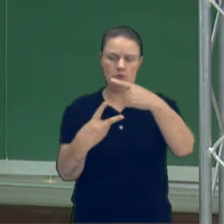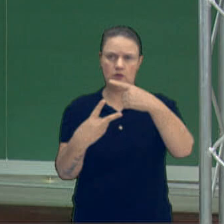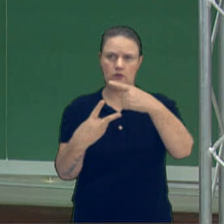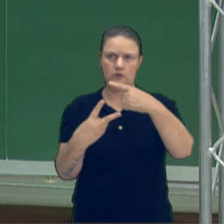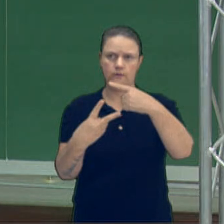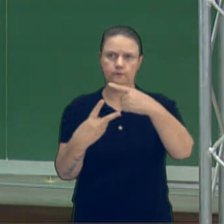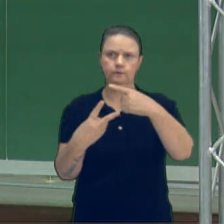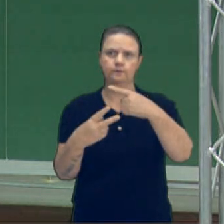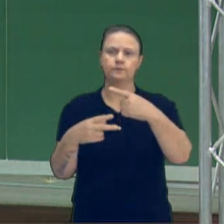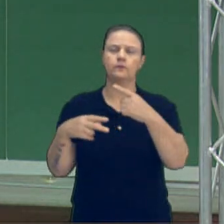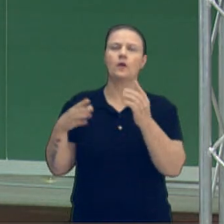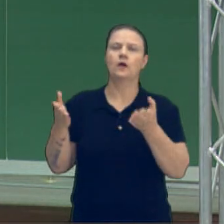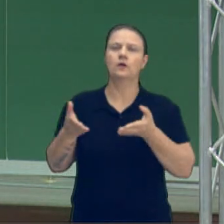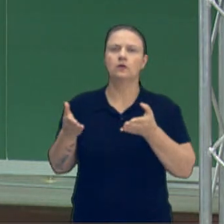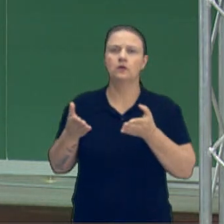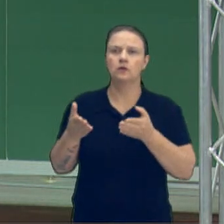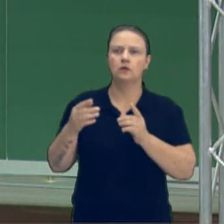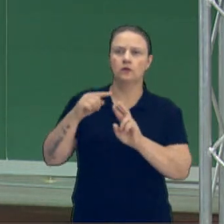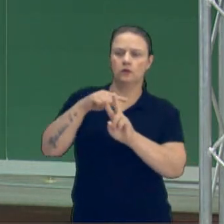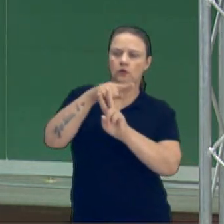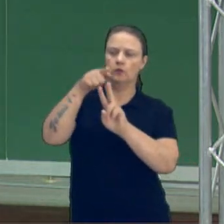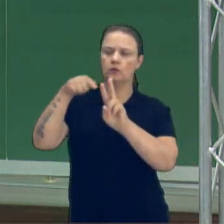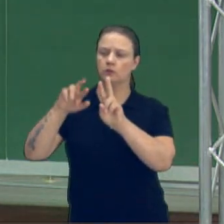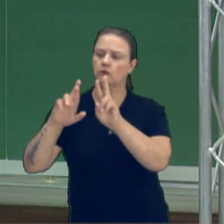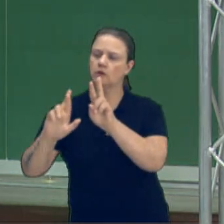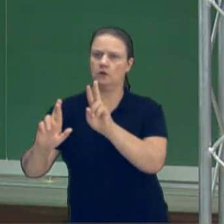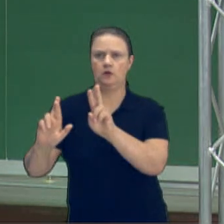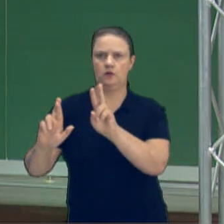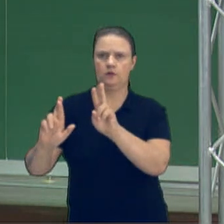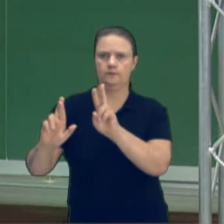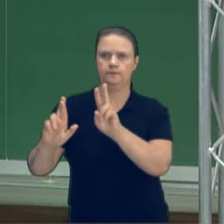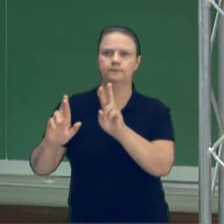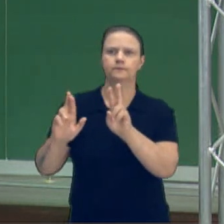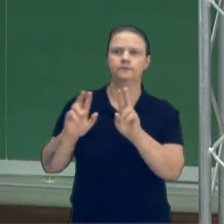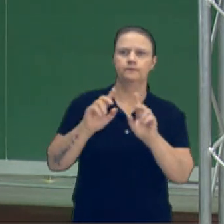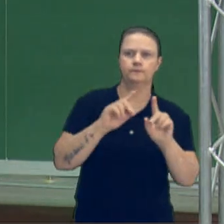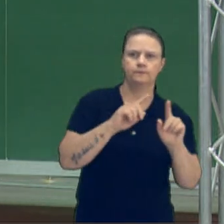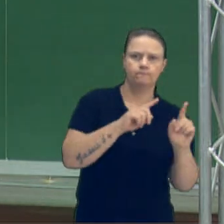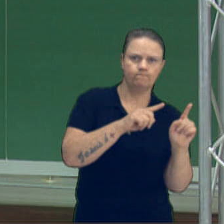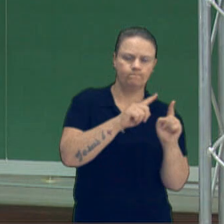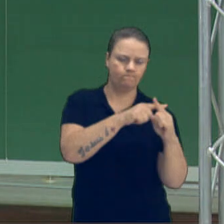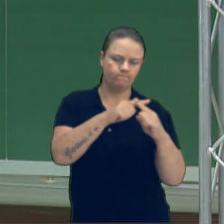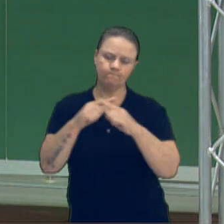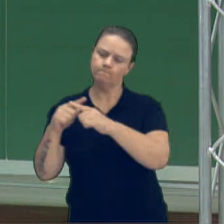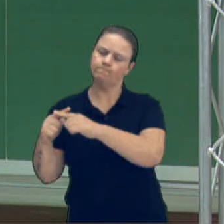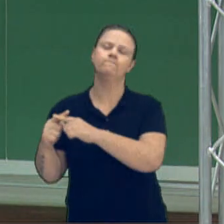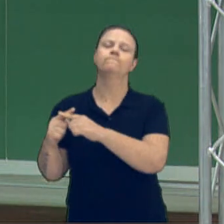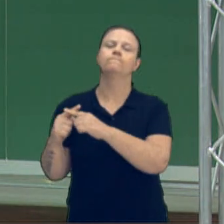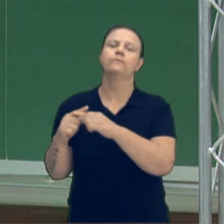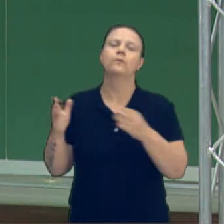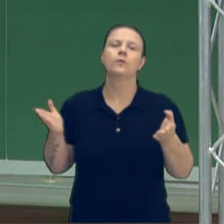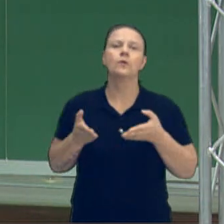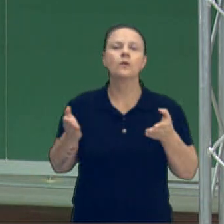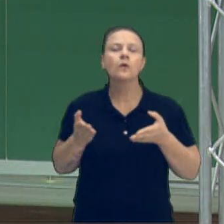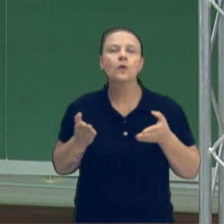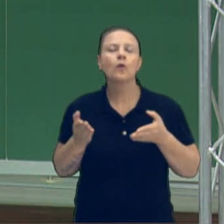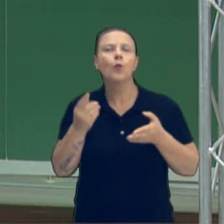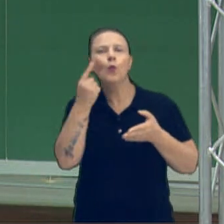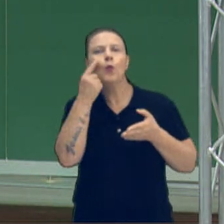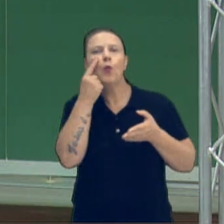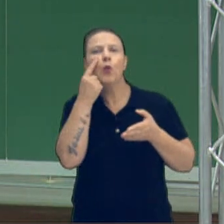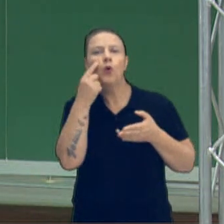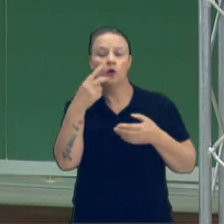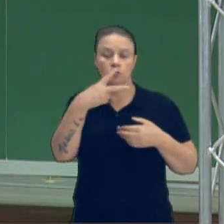perfeito? Simplificando 2 por 2, a gente sabe que a gente vai ter uma circunferência completa. Então, a gente parte para o nosso cálculo e a gente chega